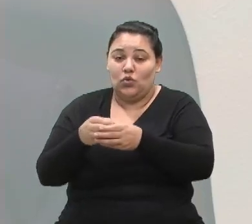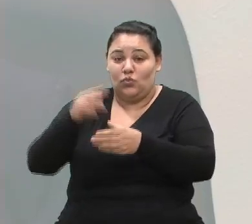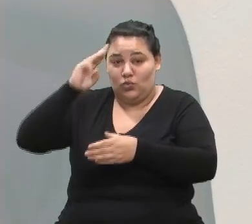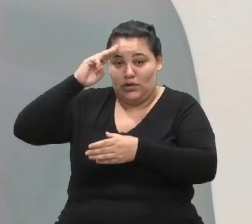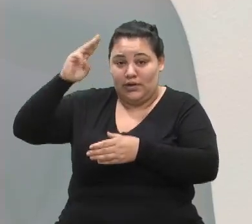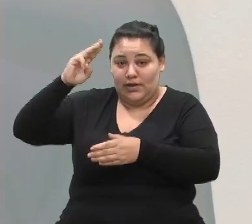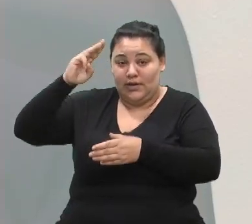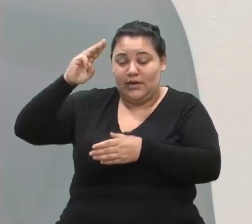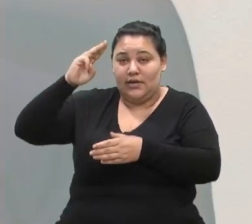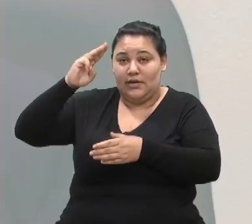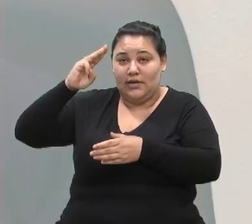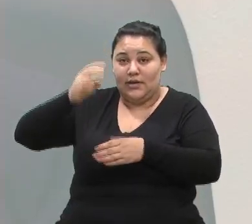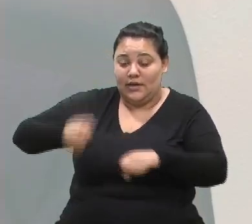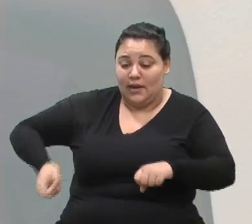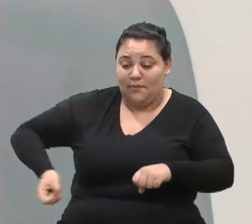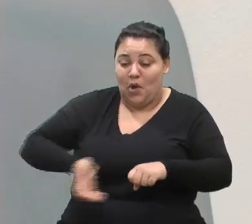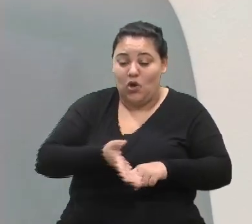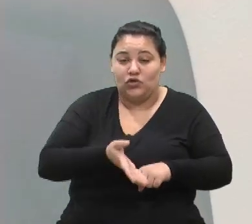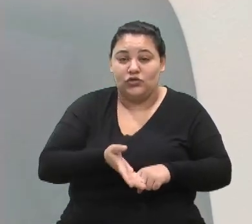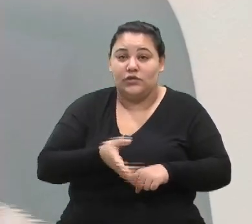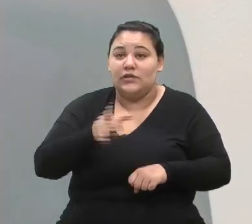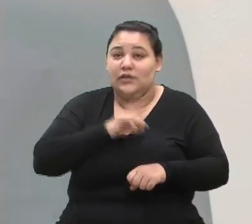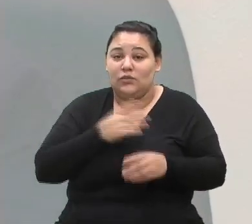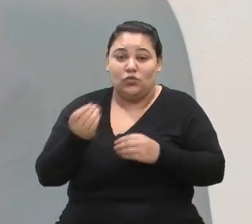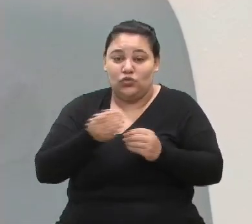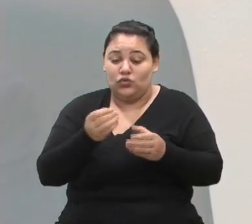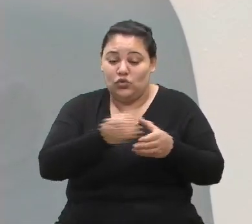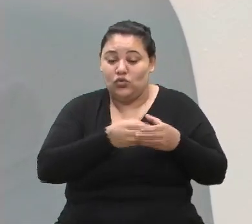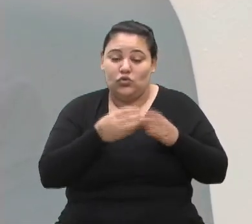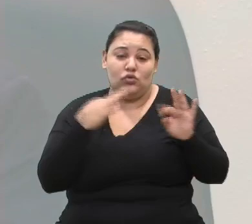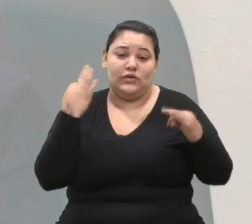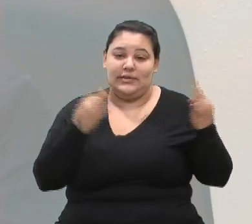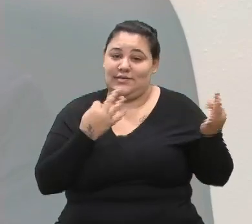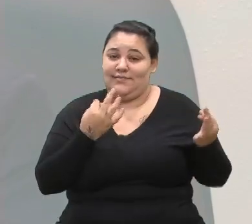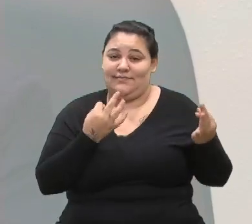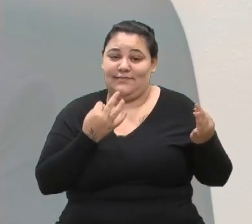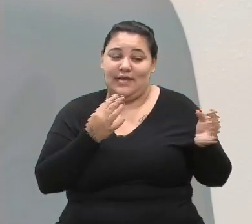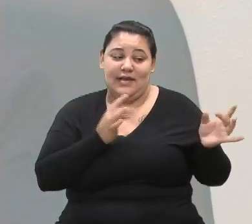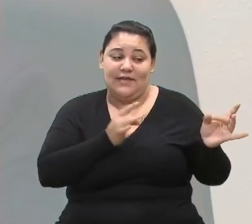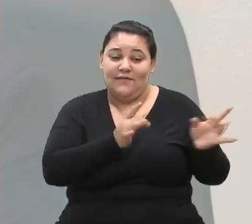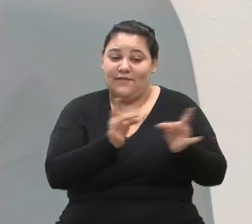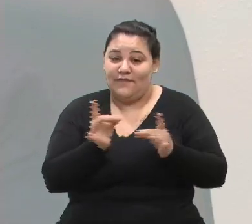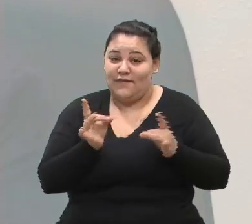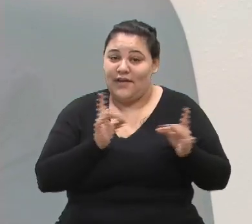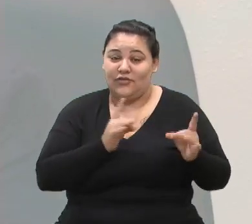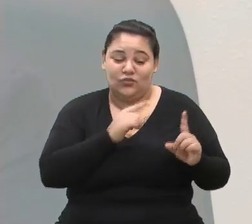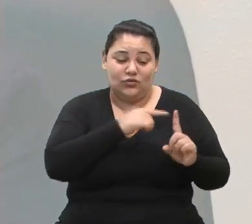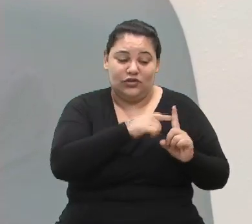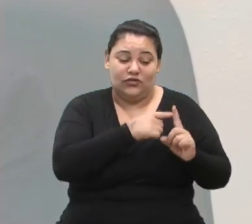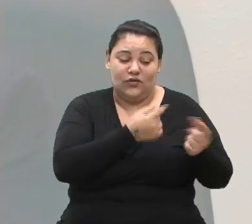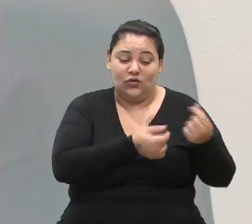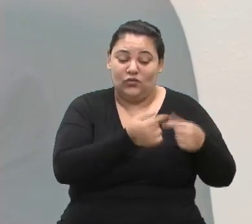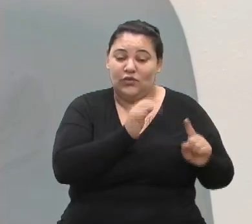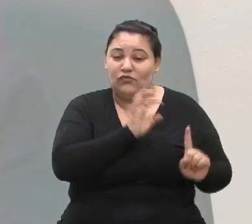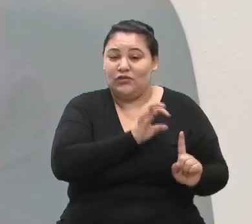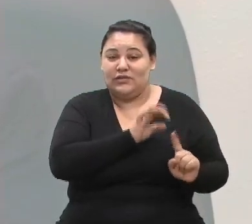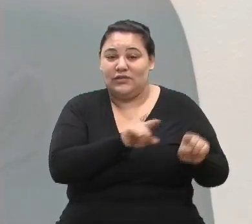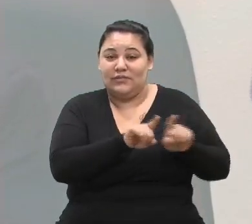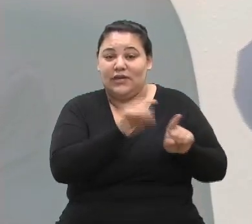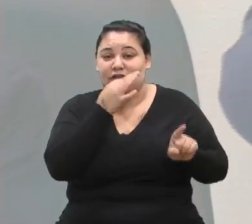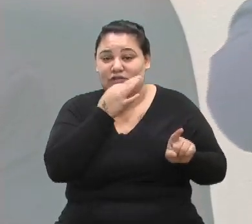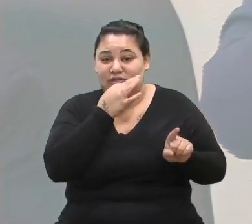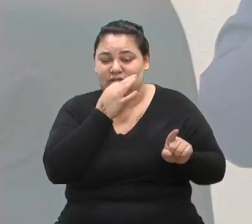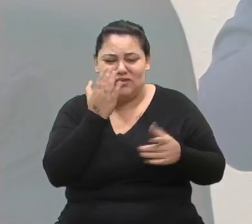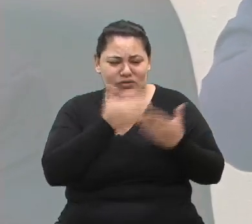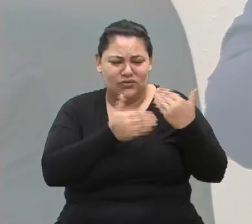bocha recebe muito turista e acaba vendendo positivamente a cidade de Caxias do Sul. Então, além de